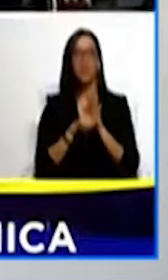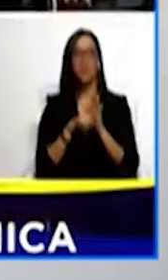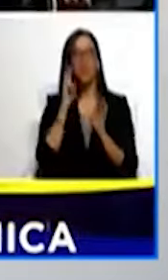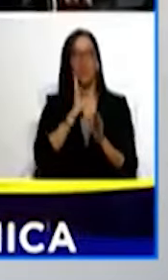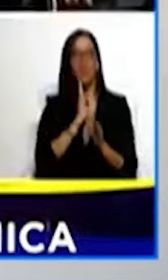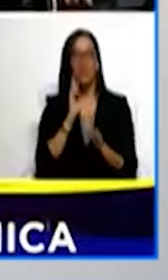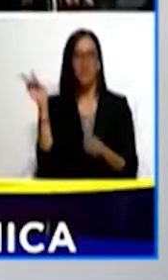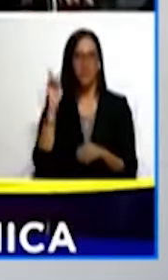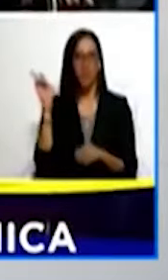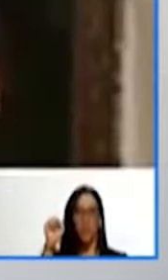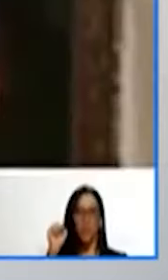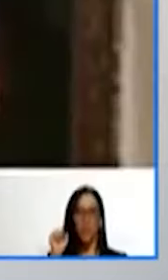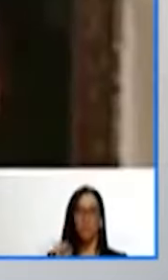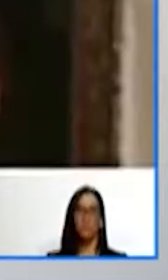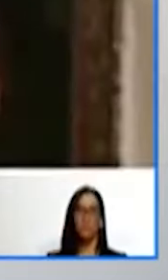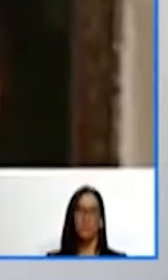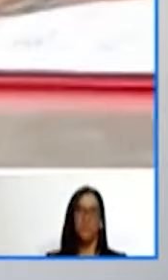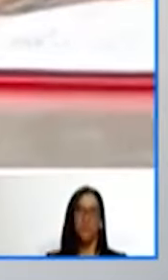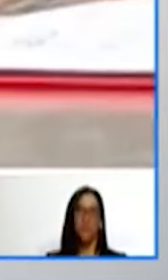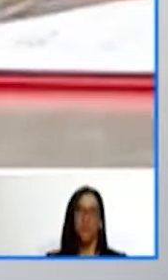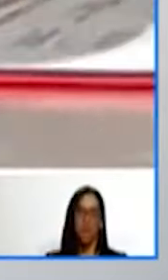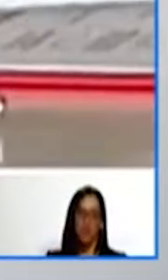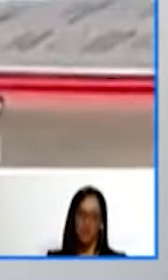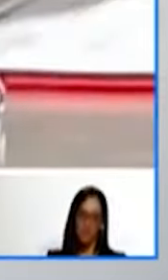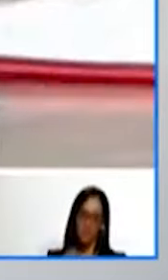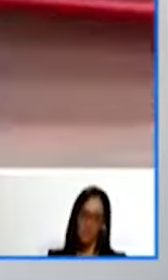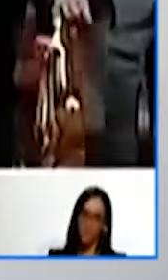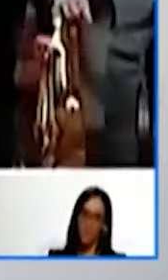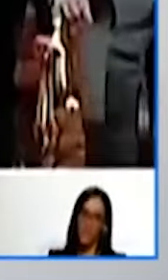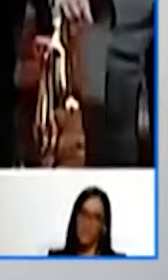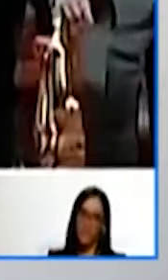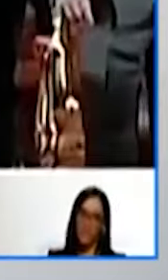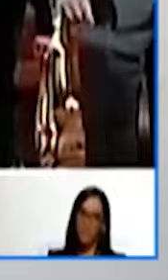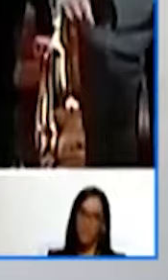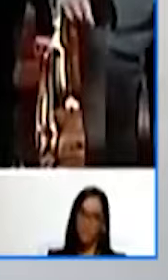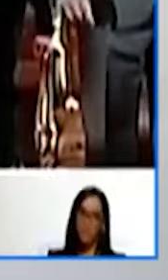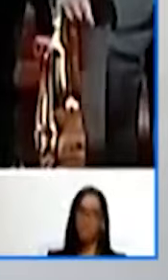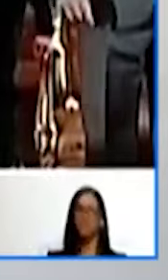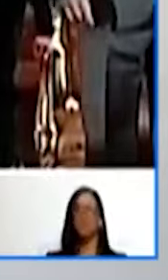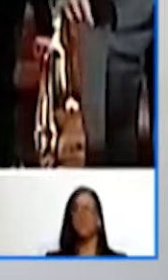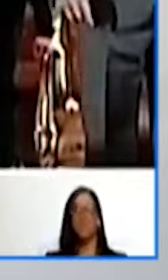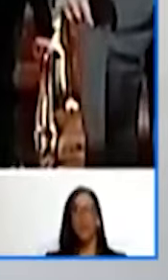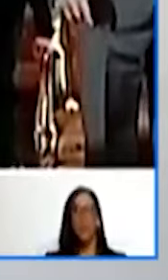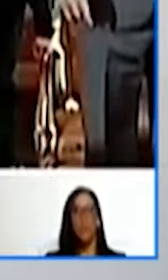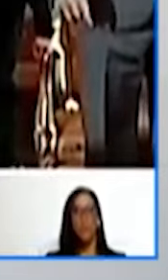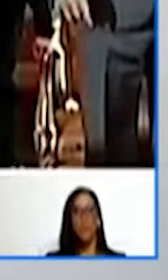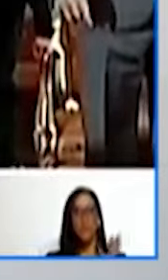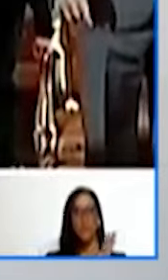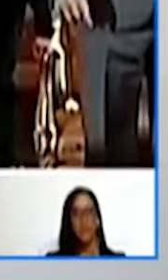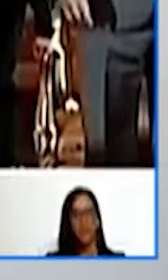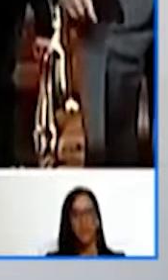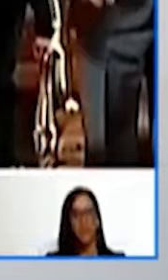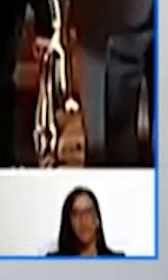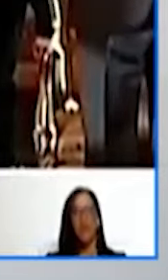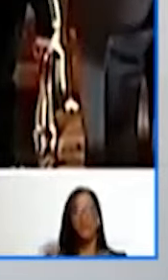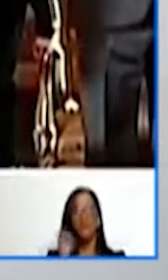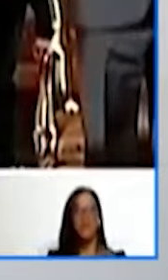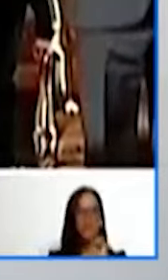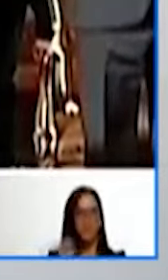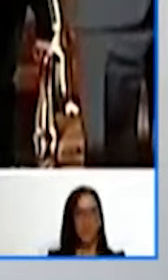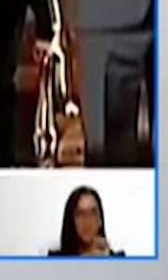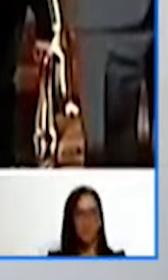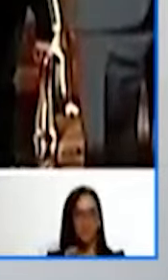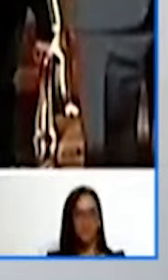nesse sentido para que a Venezuela consiga atingir territorialmente essa região de Essequibo tem que passar necessariamente por dentro do